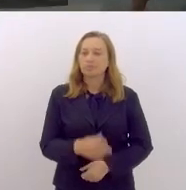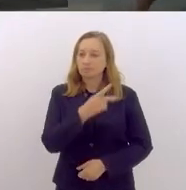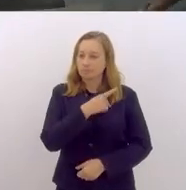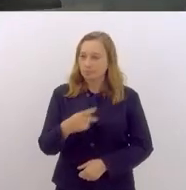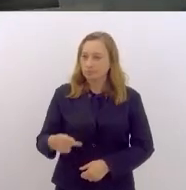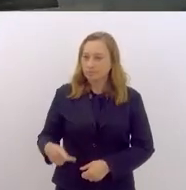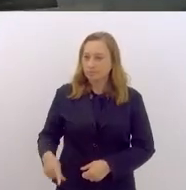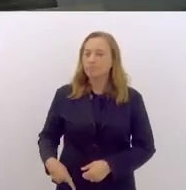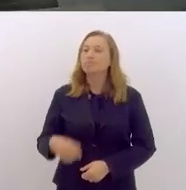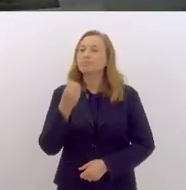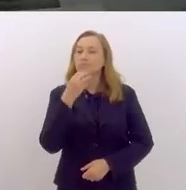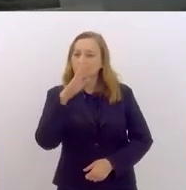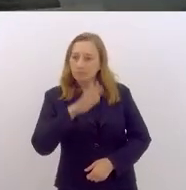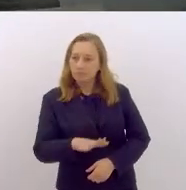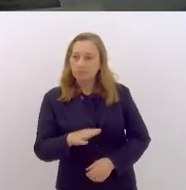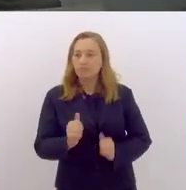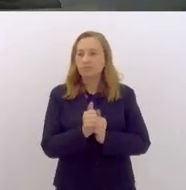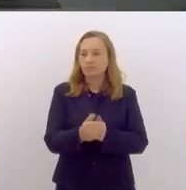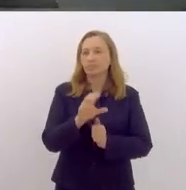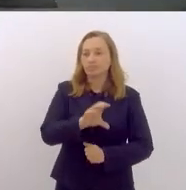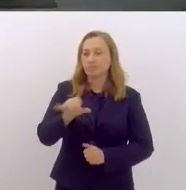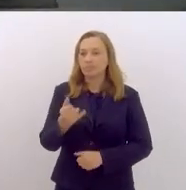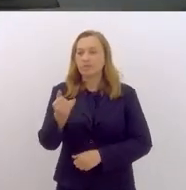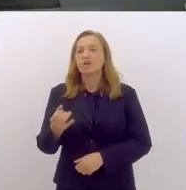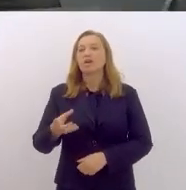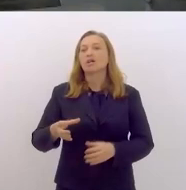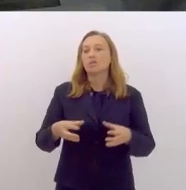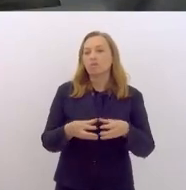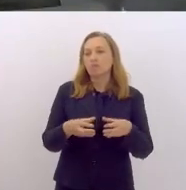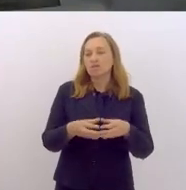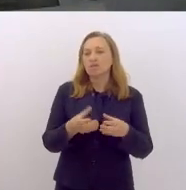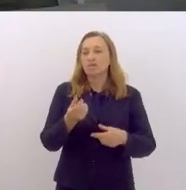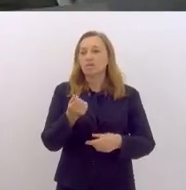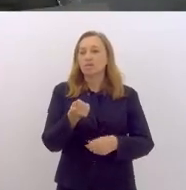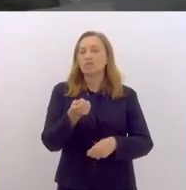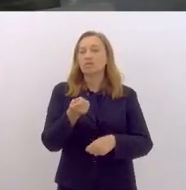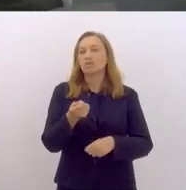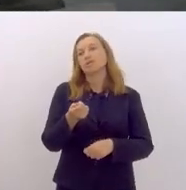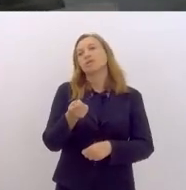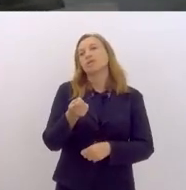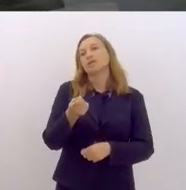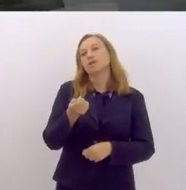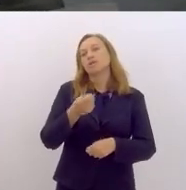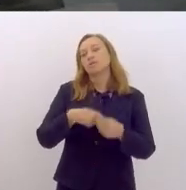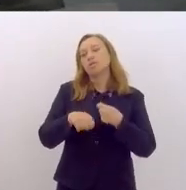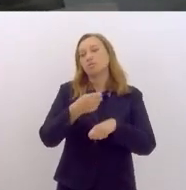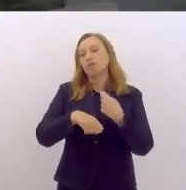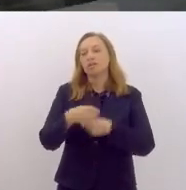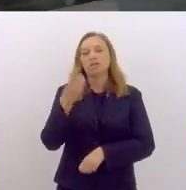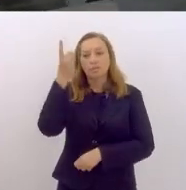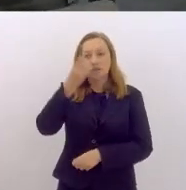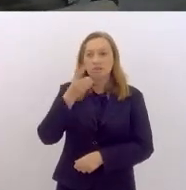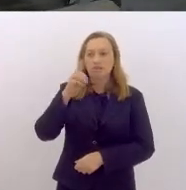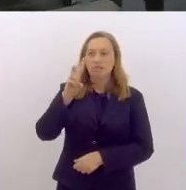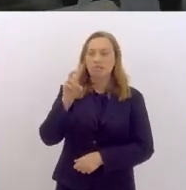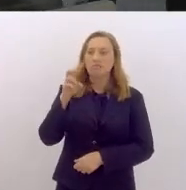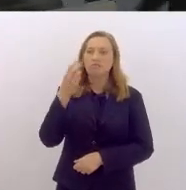Presidente, boa tarde. Eu acompanho a CCJ. Pela Comissão de Economia, deputado Valdeir Carvalho.